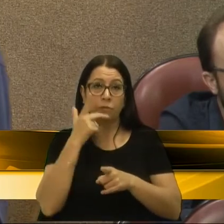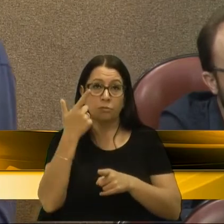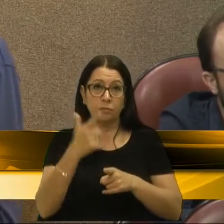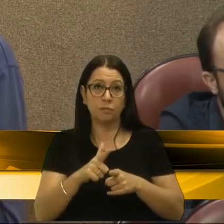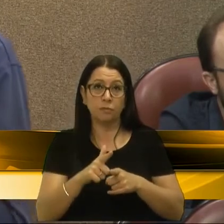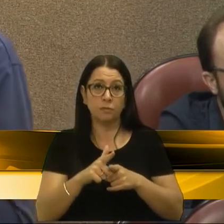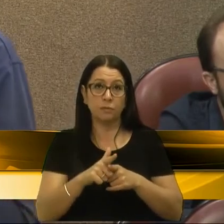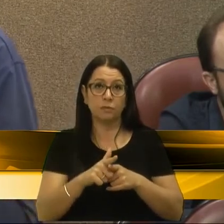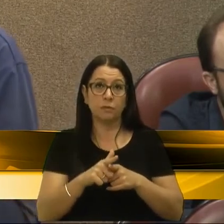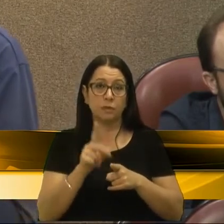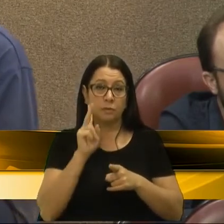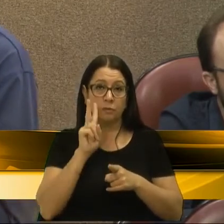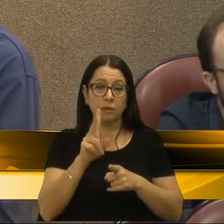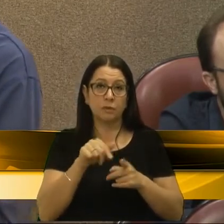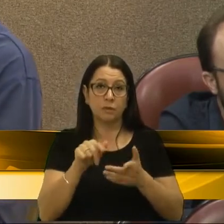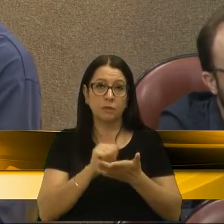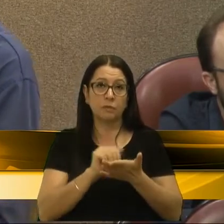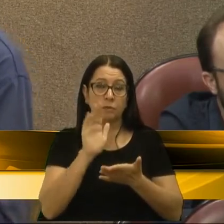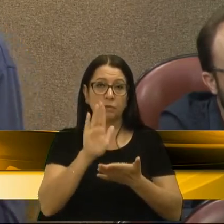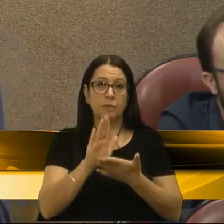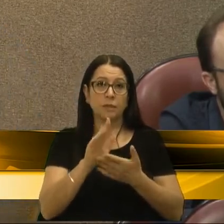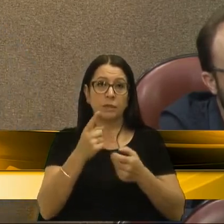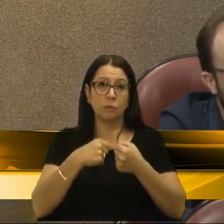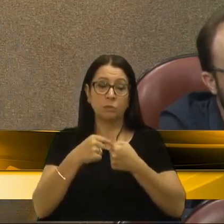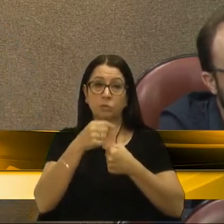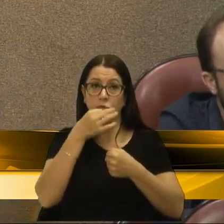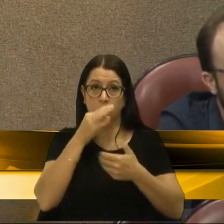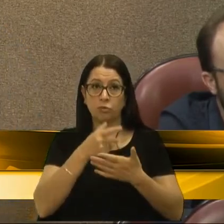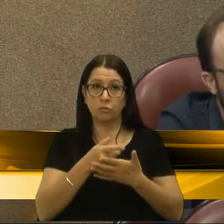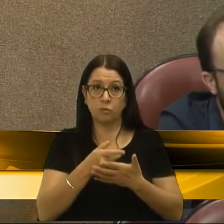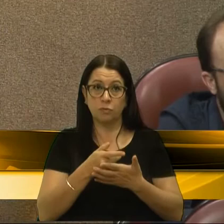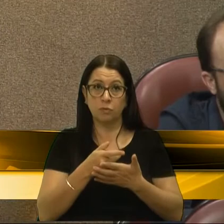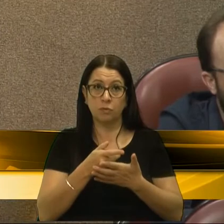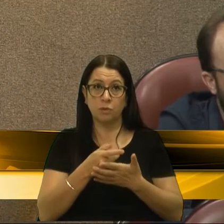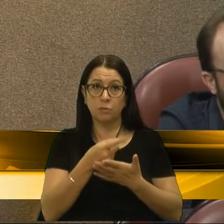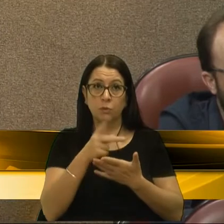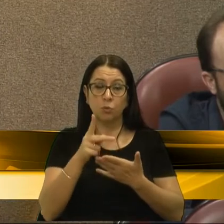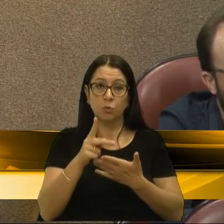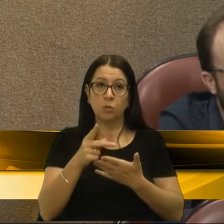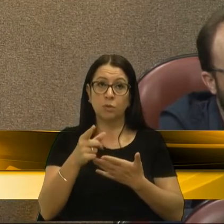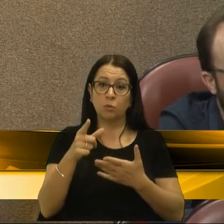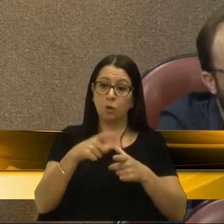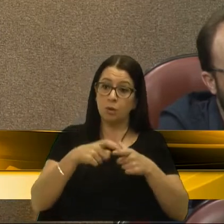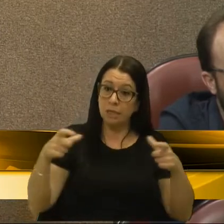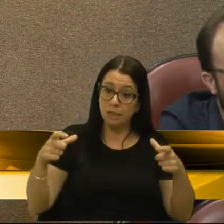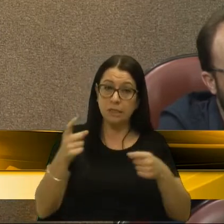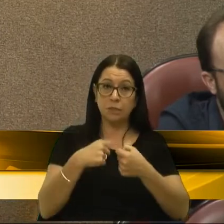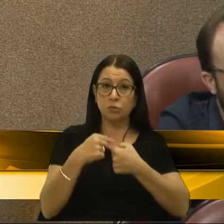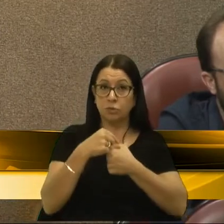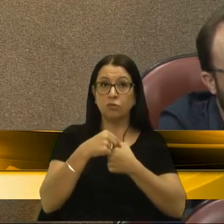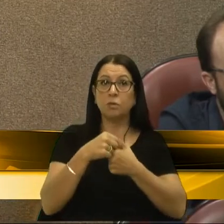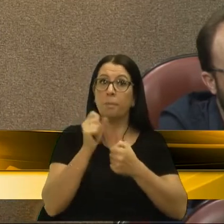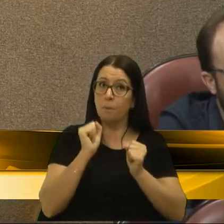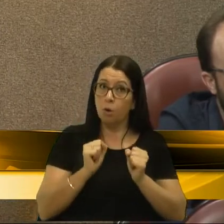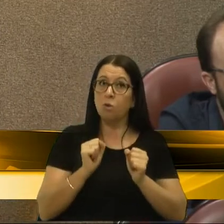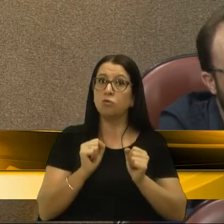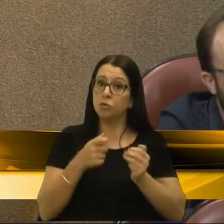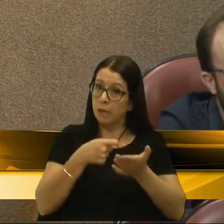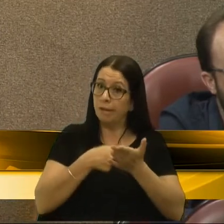tenho defendido essa visão de que o município de Caxias do Sul, pela sua estatura, pode e deve,